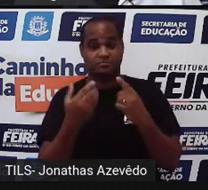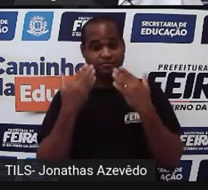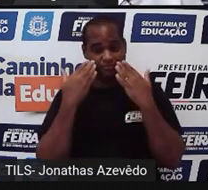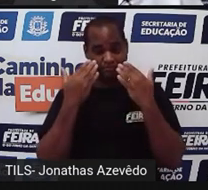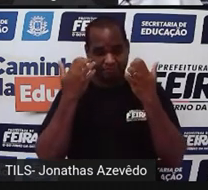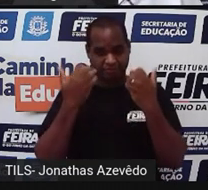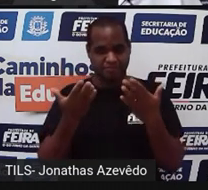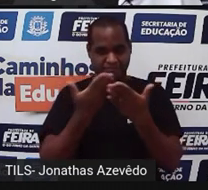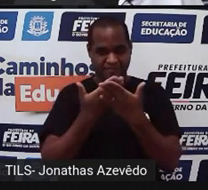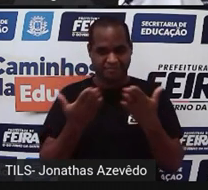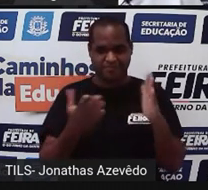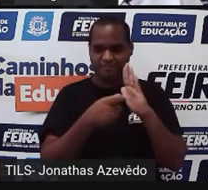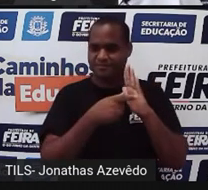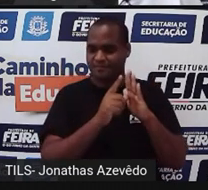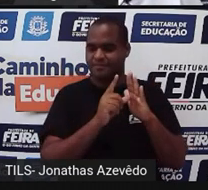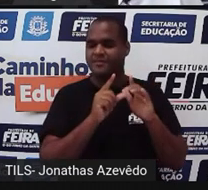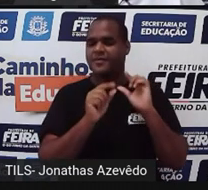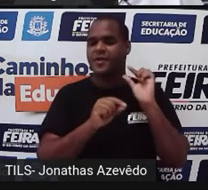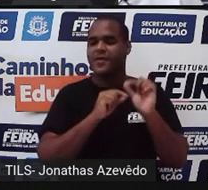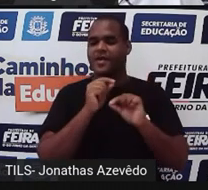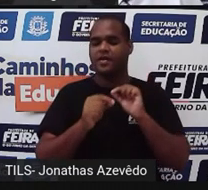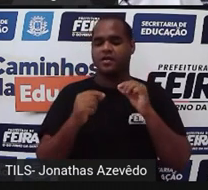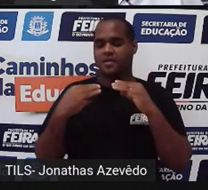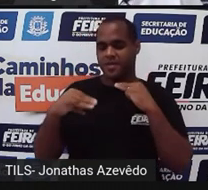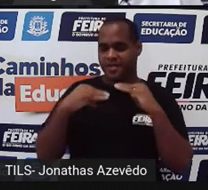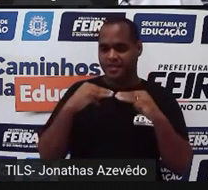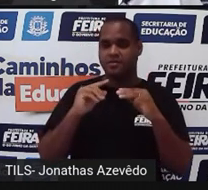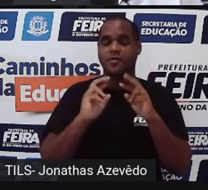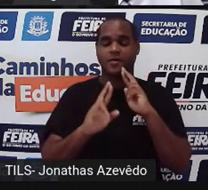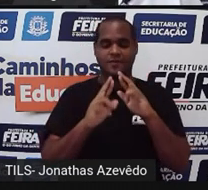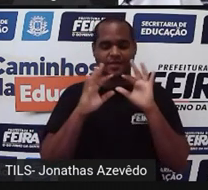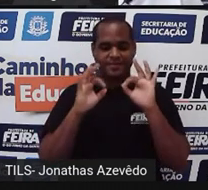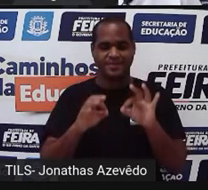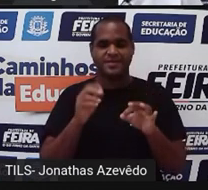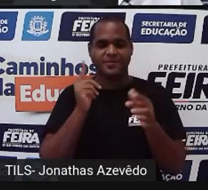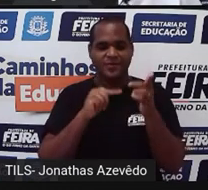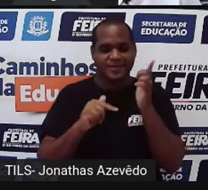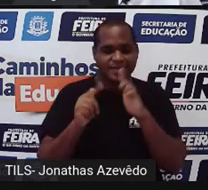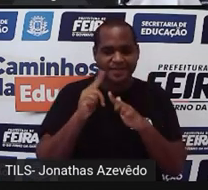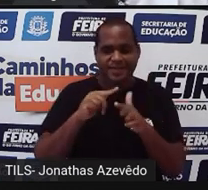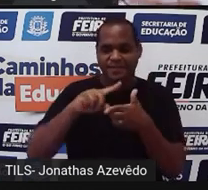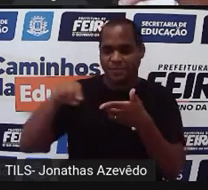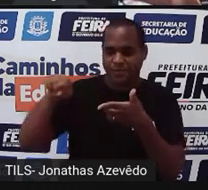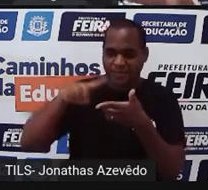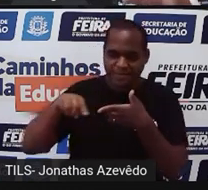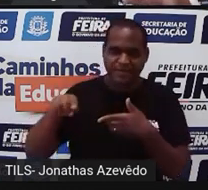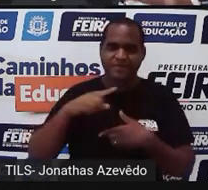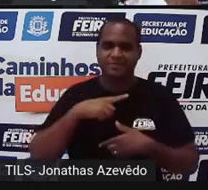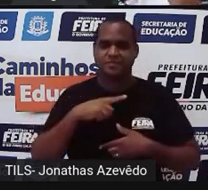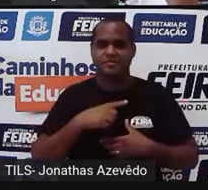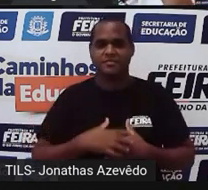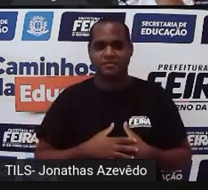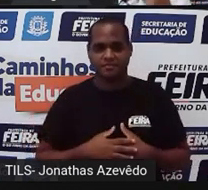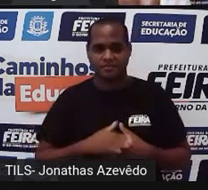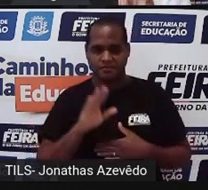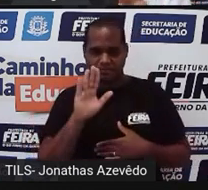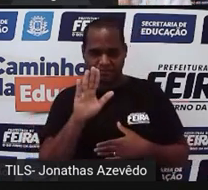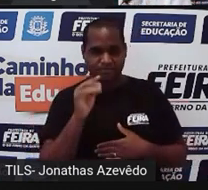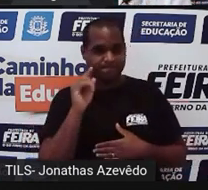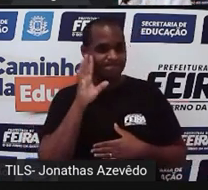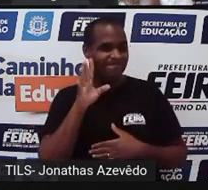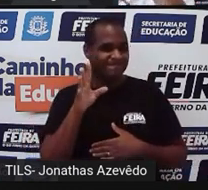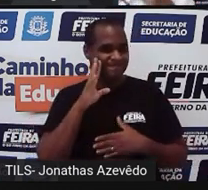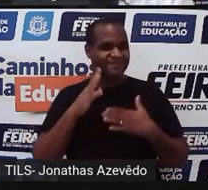antes o outro método, né, de resolver o problema, tá bom? Mas vamos fazer aquela